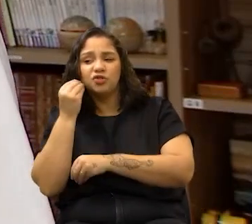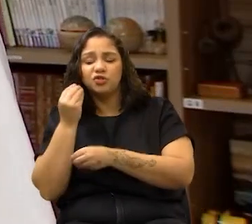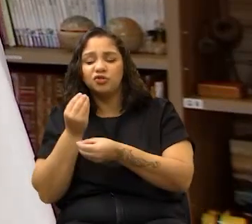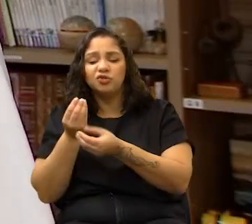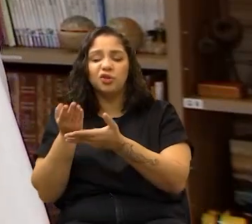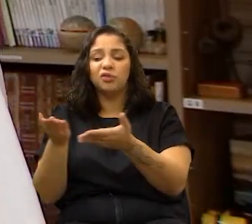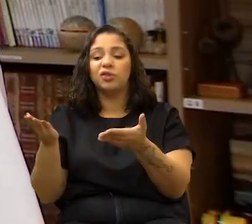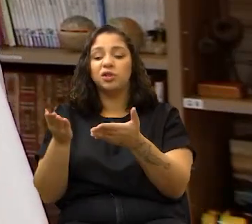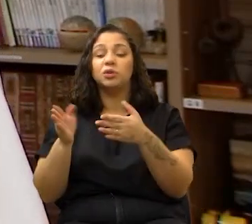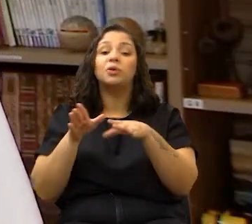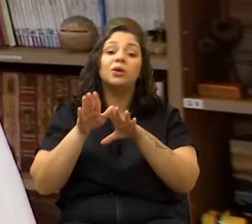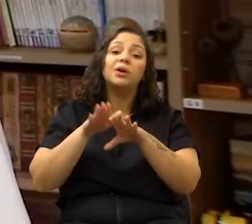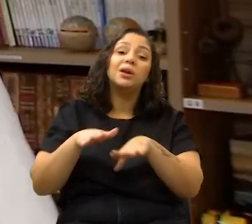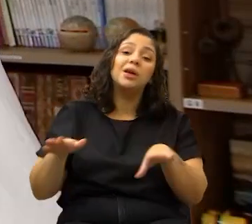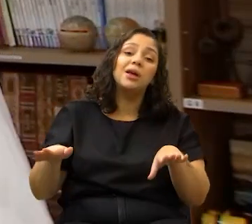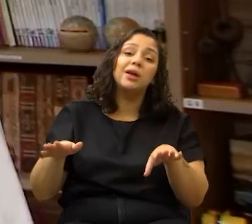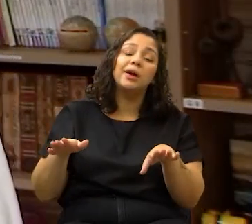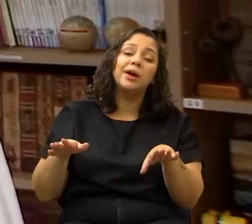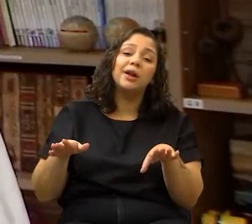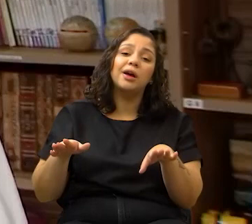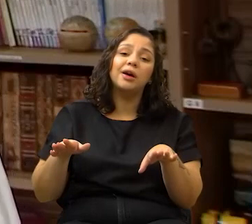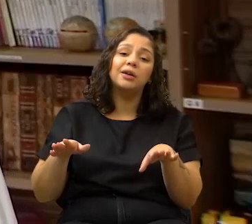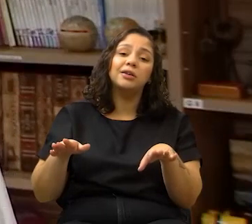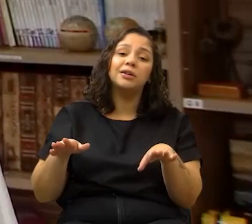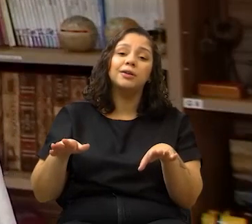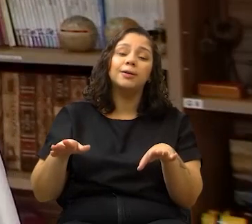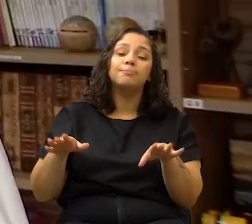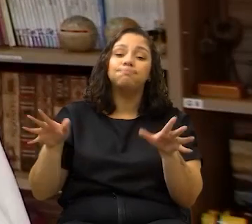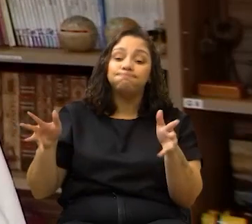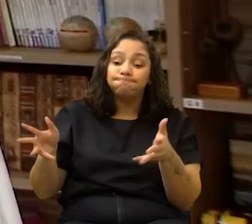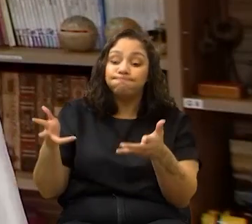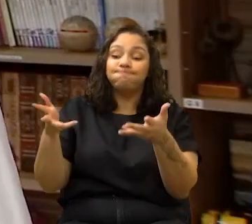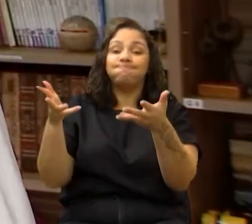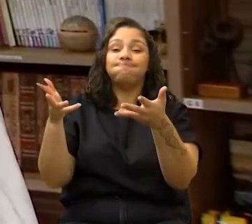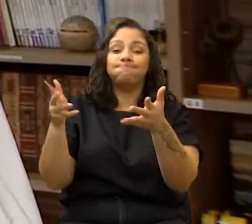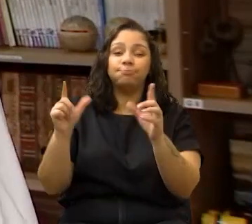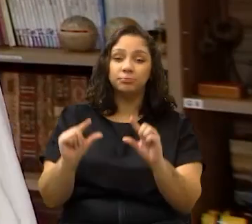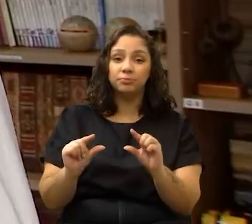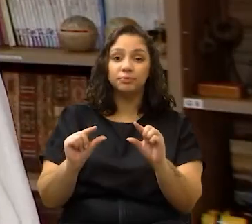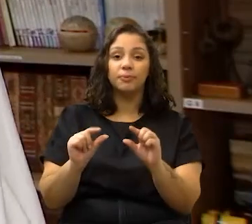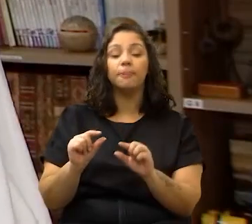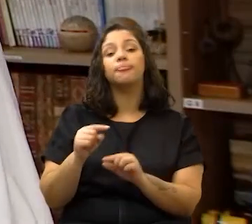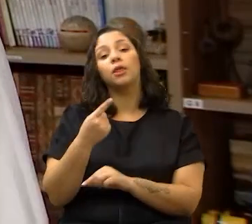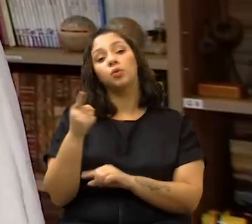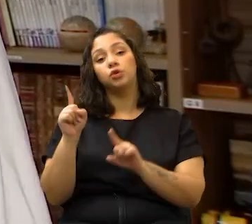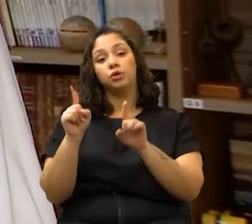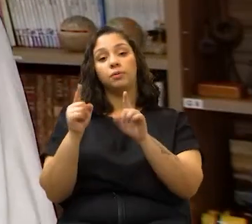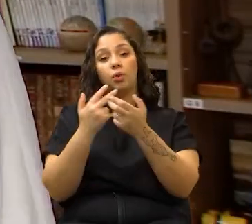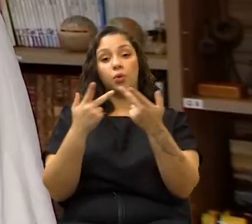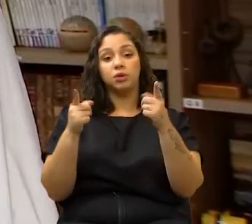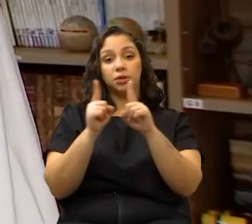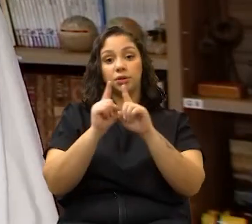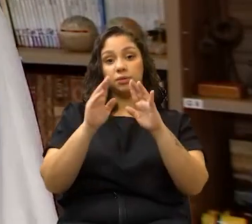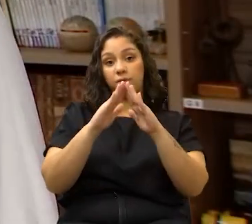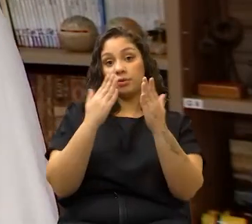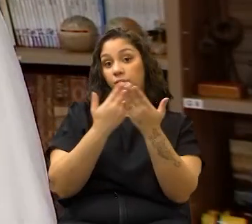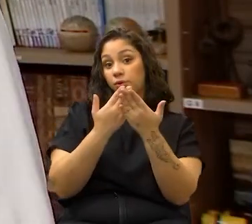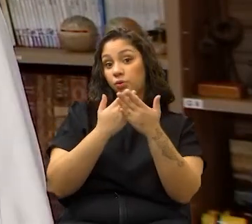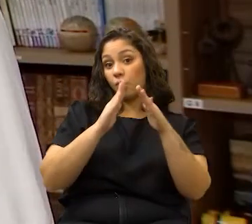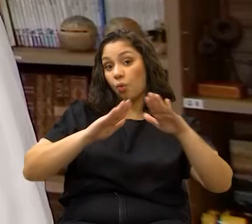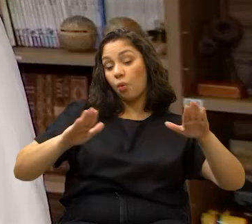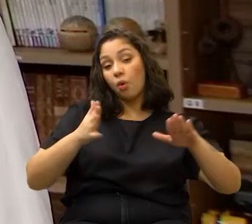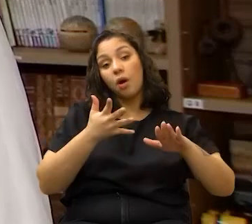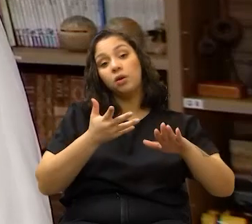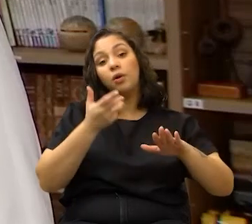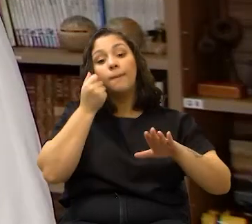as crianças são em situações precárias. E a última coisa seria uma creche, um abrigo,